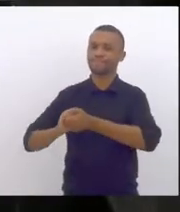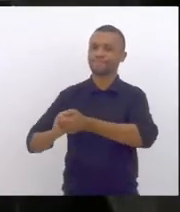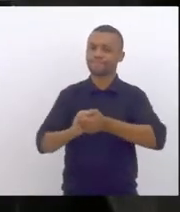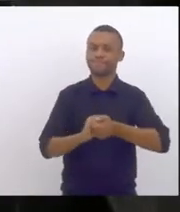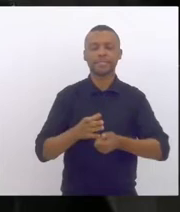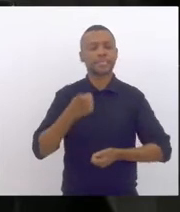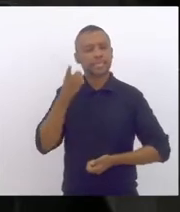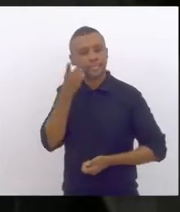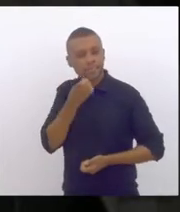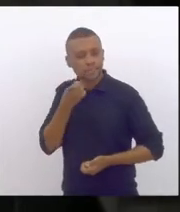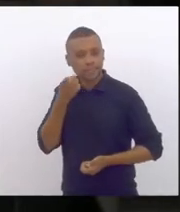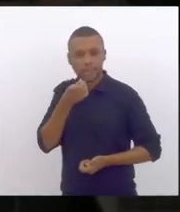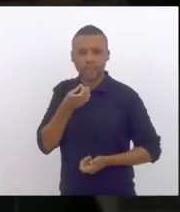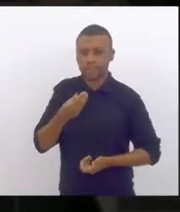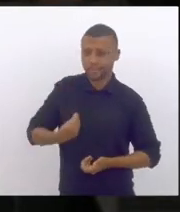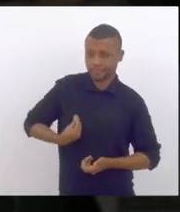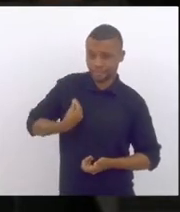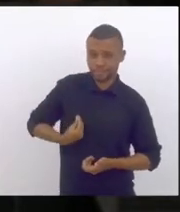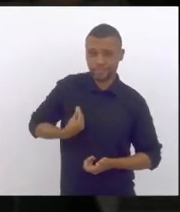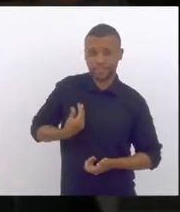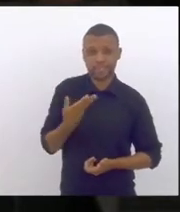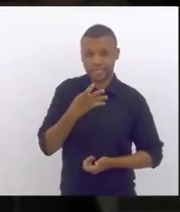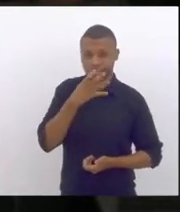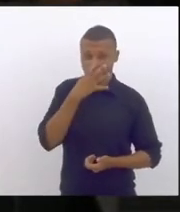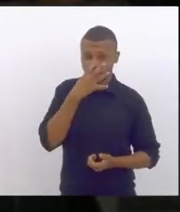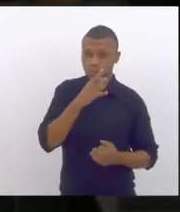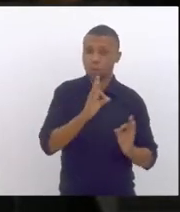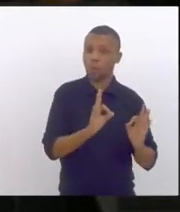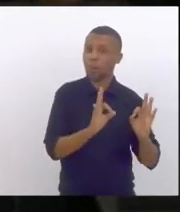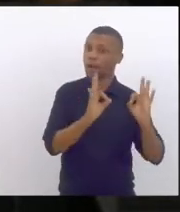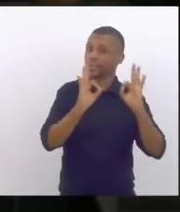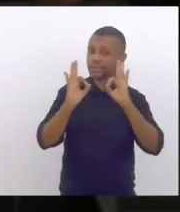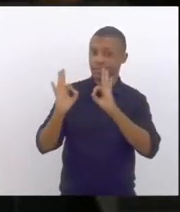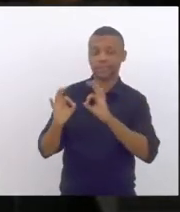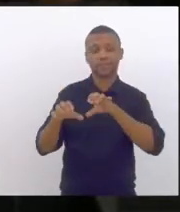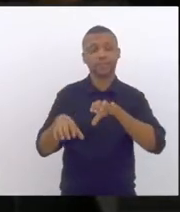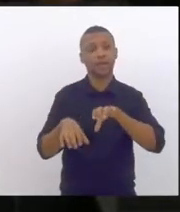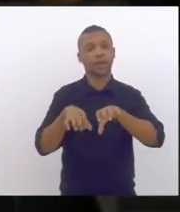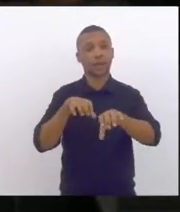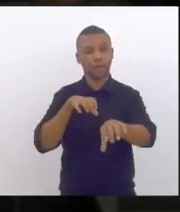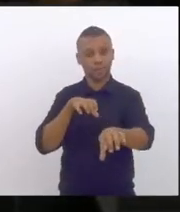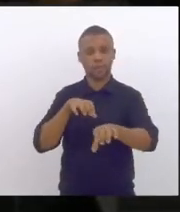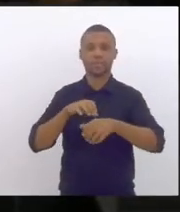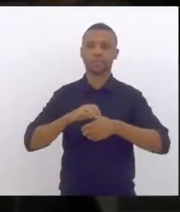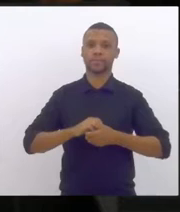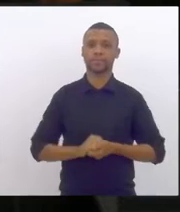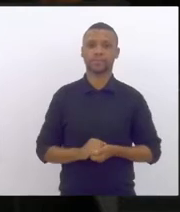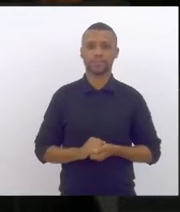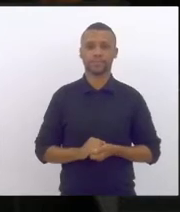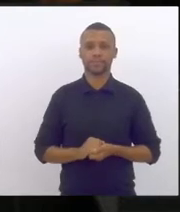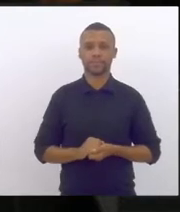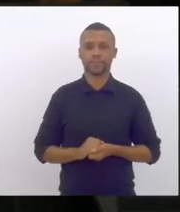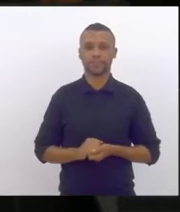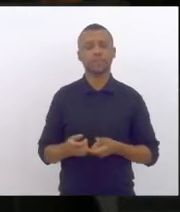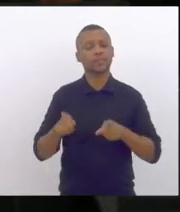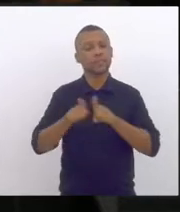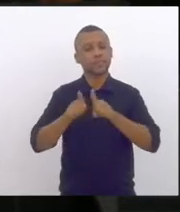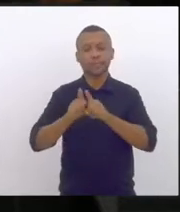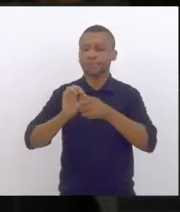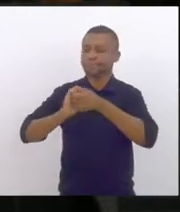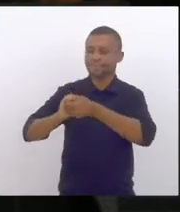deputados que nos assistem de forma remota e presencial